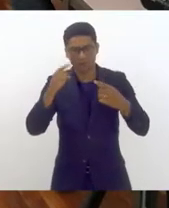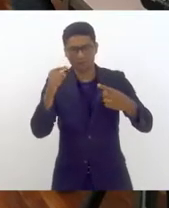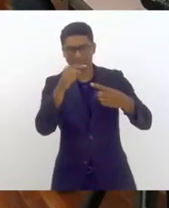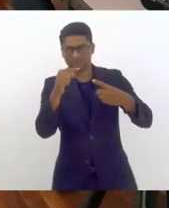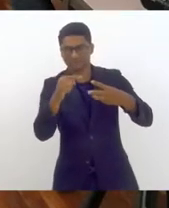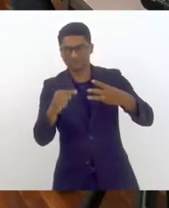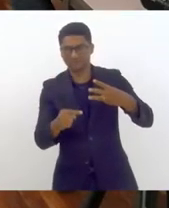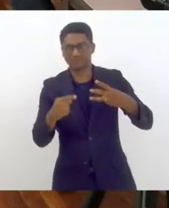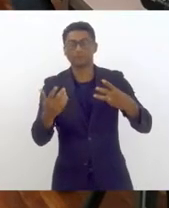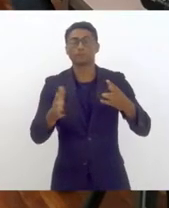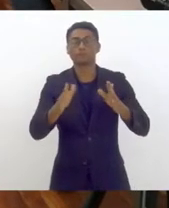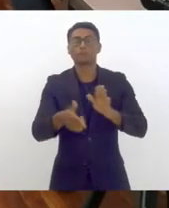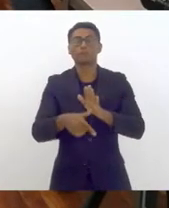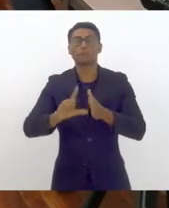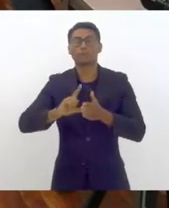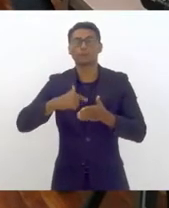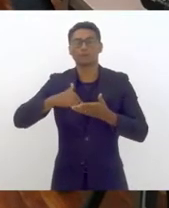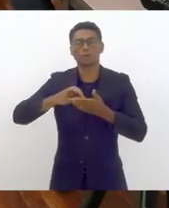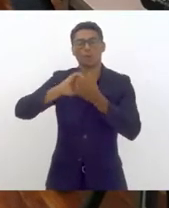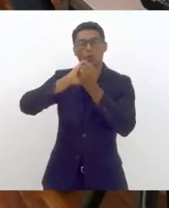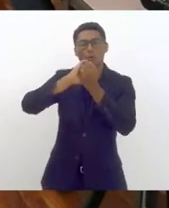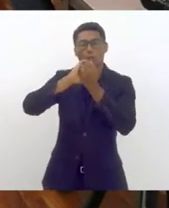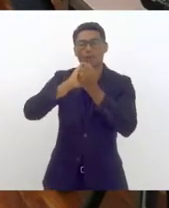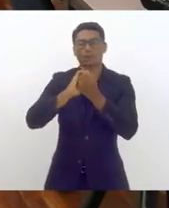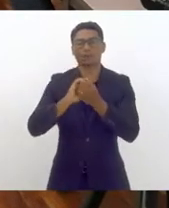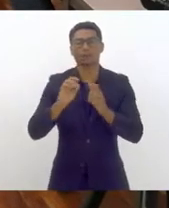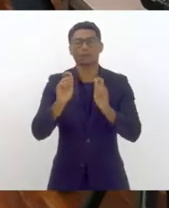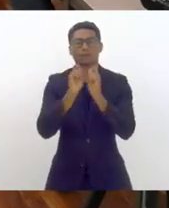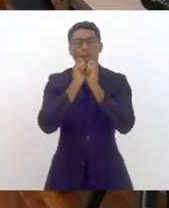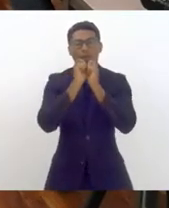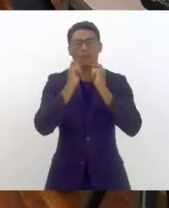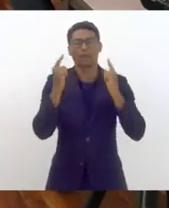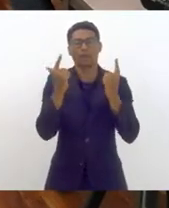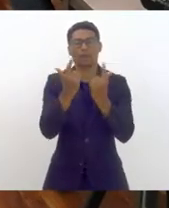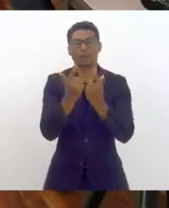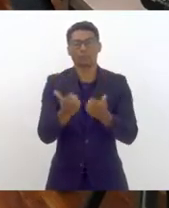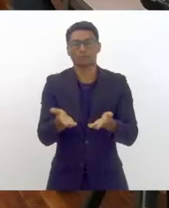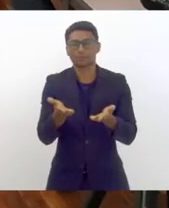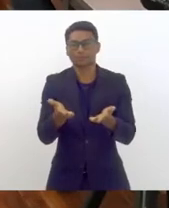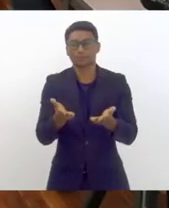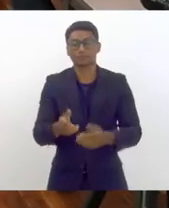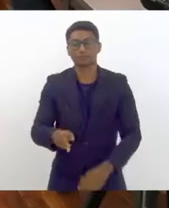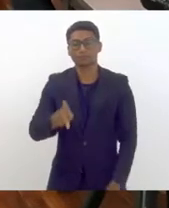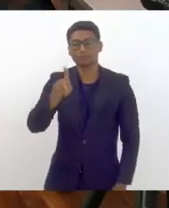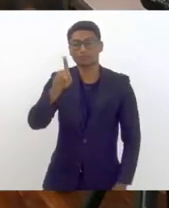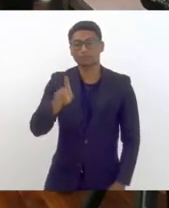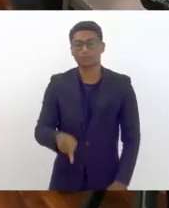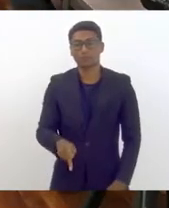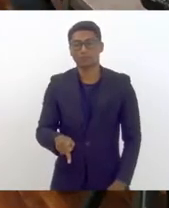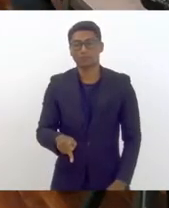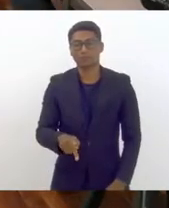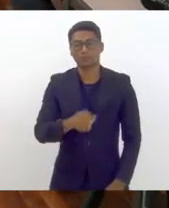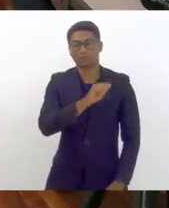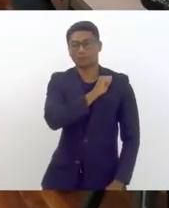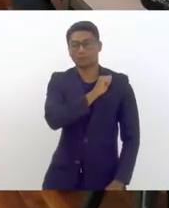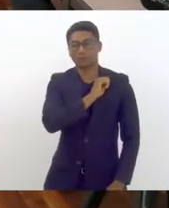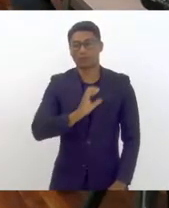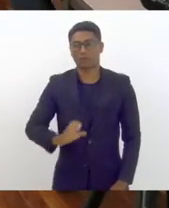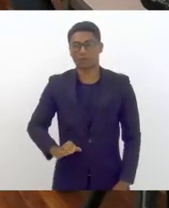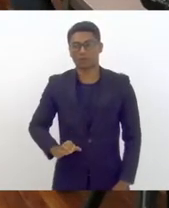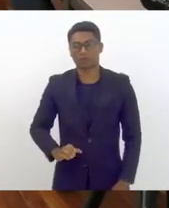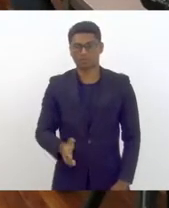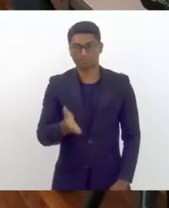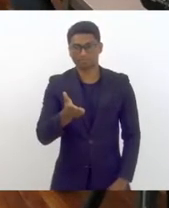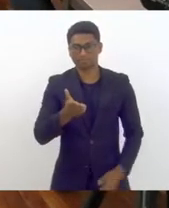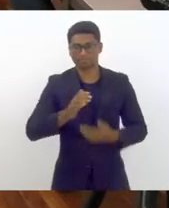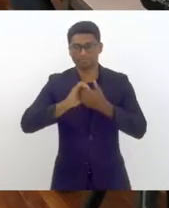cumprimentar a Assembleia Legislativa do Estado do Rio de Janeiro, na pessoa do presidente André Ciliano,